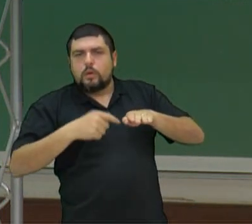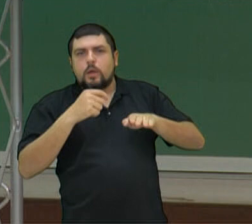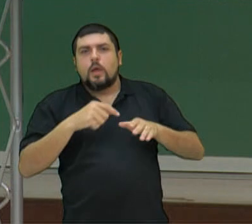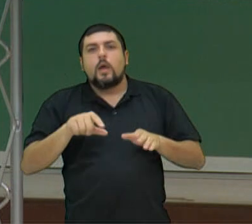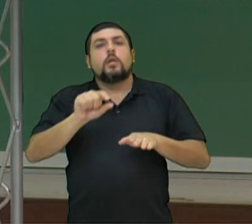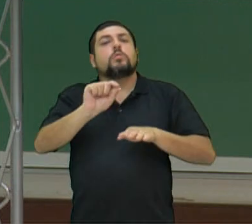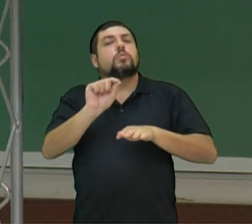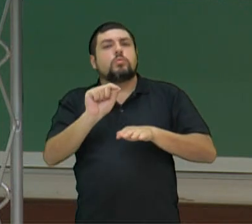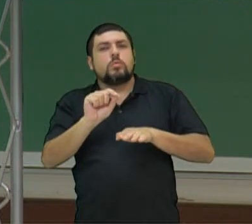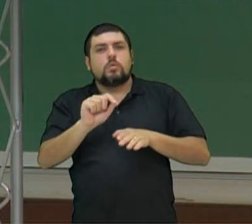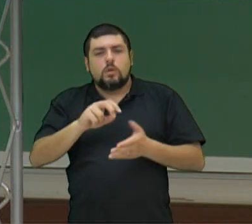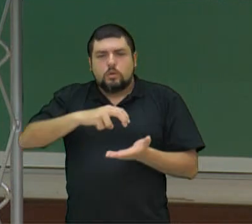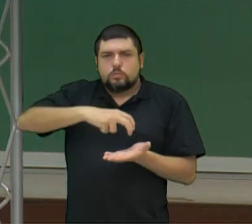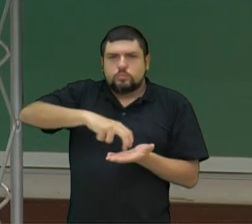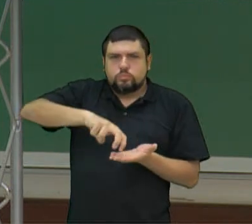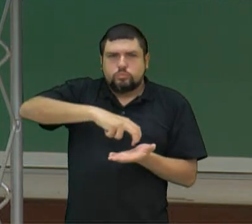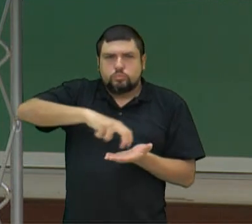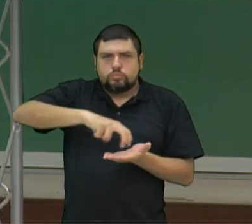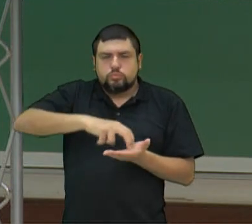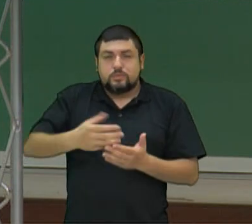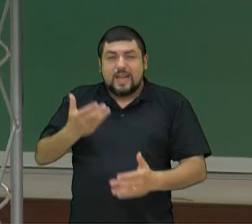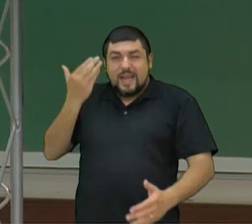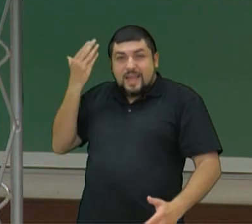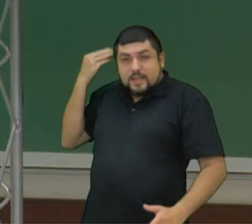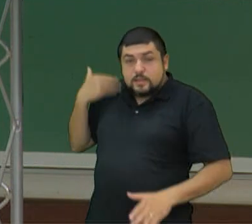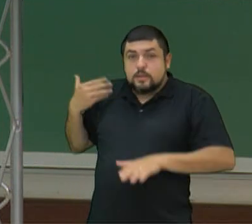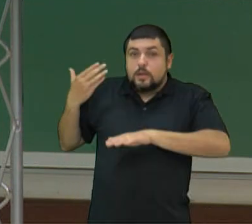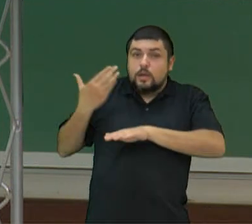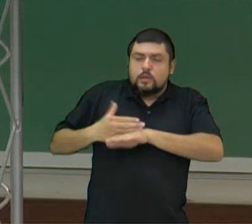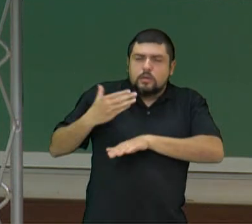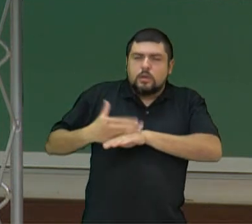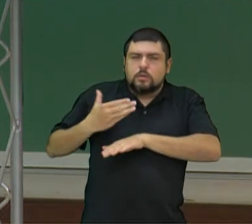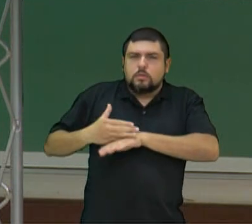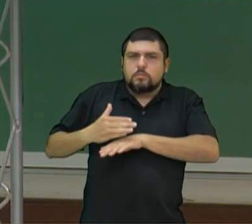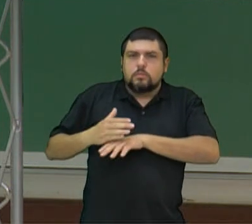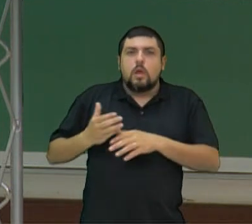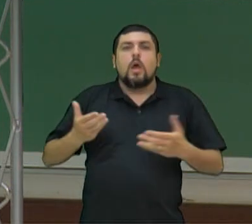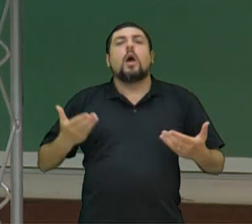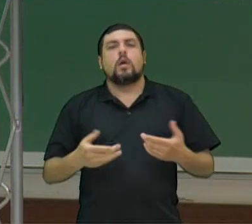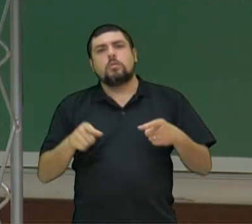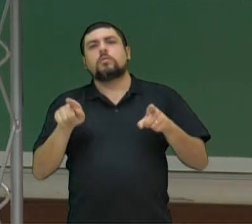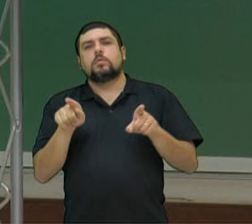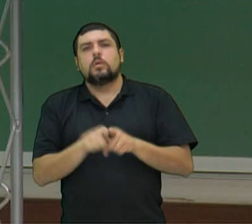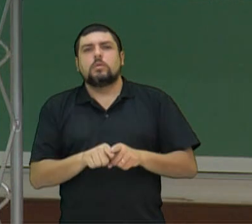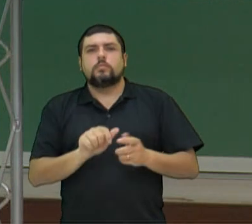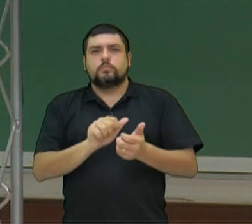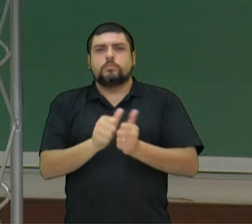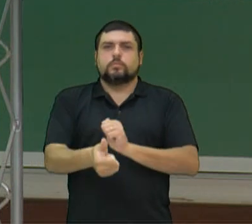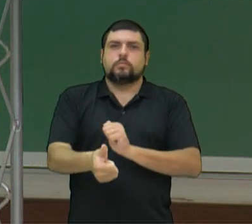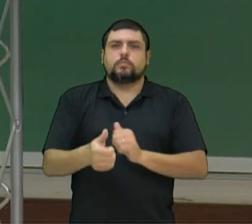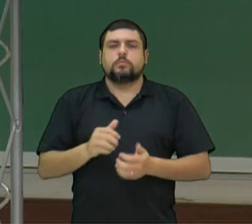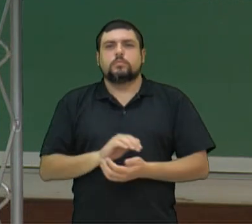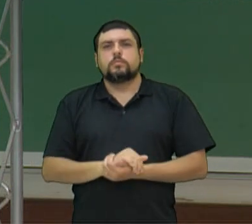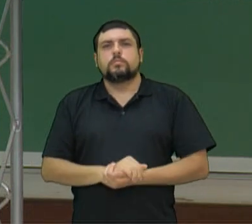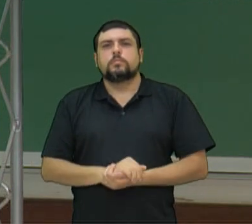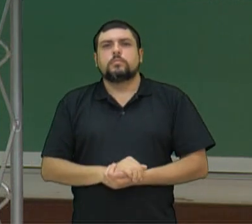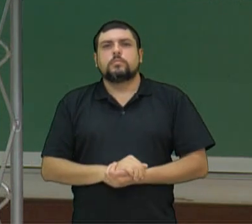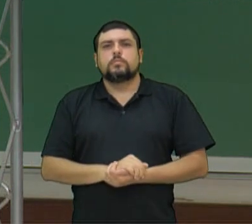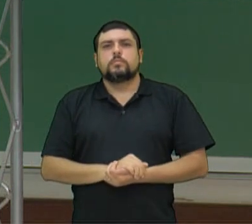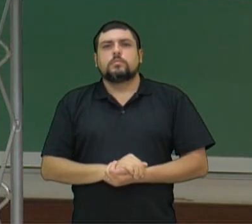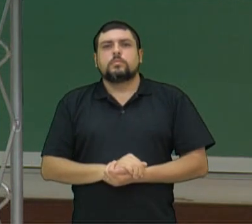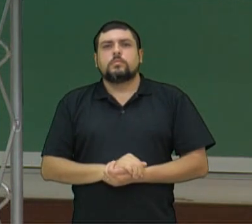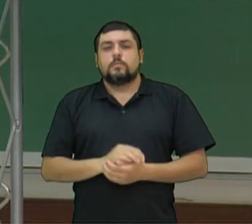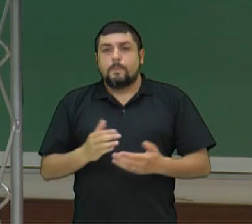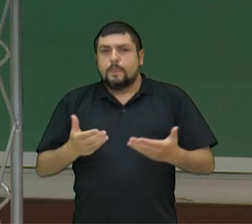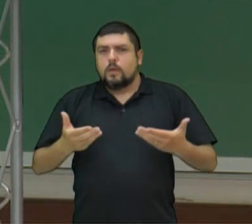surgiu como treinamento, mas que hoje já é um outro esporte praticamente. E hoje? Hoje nós